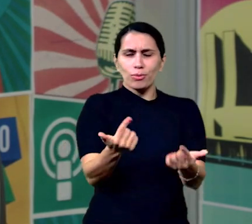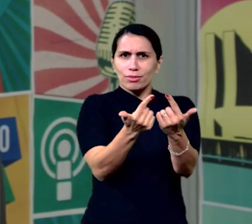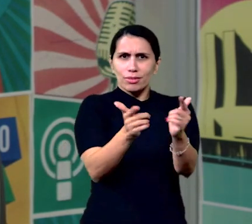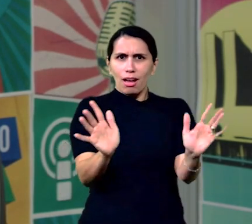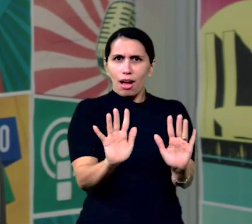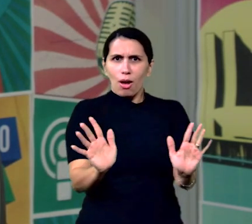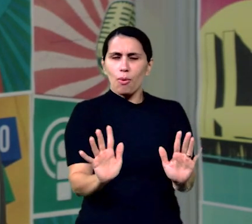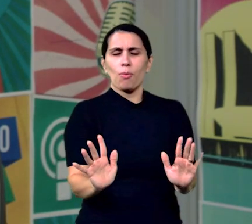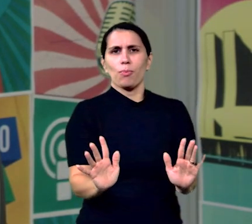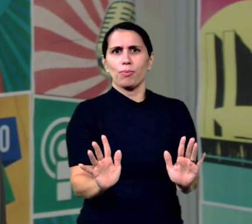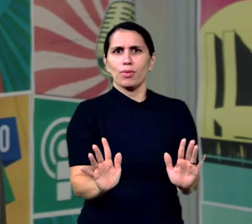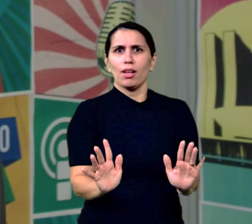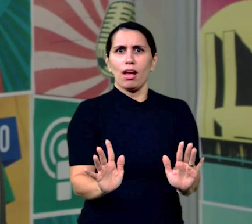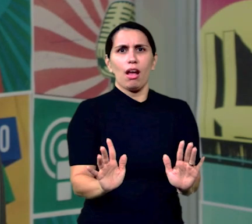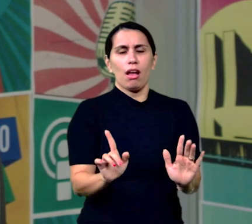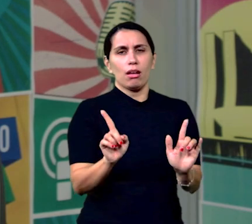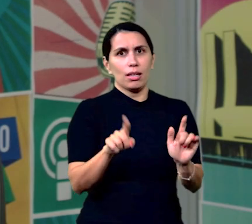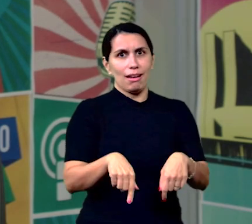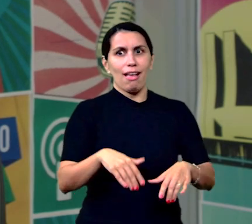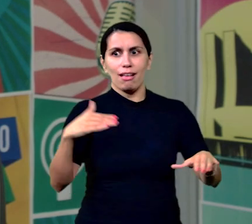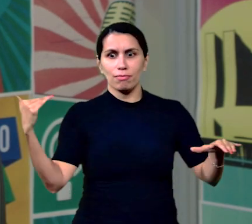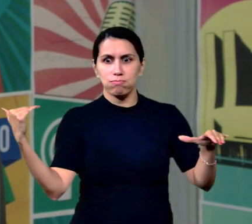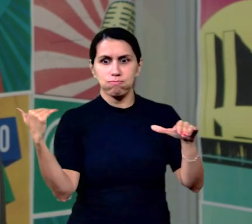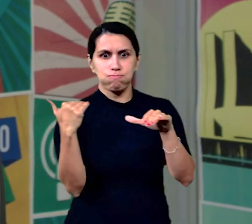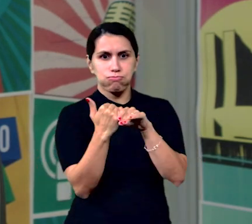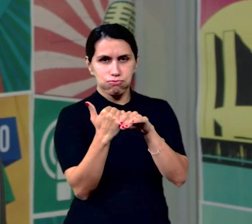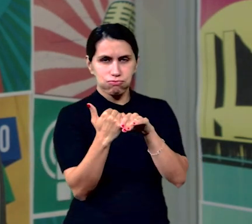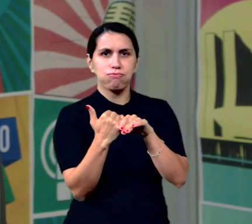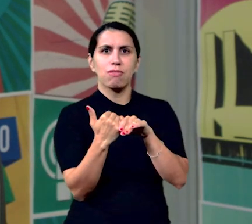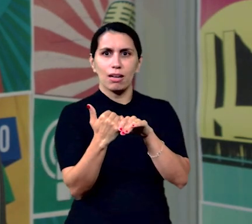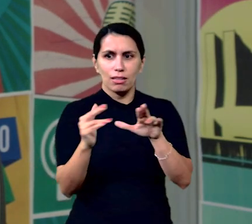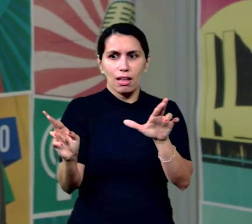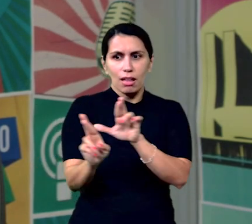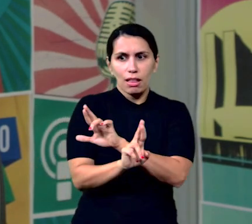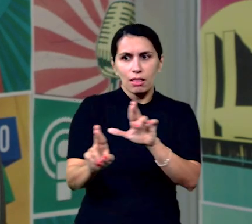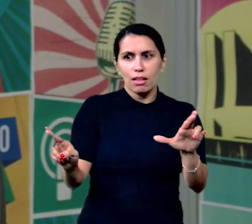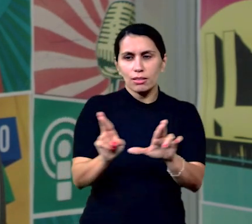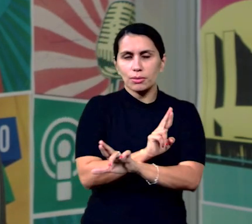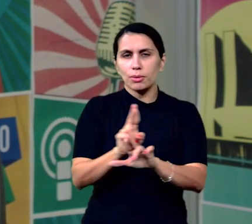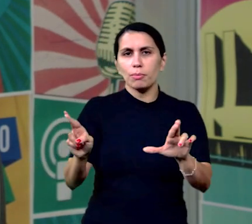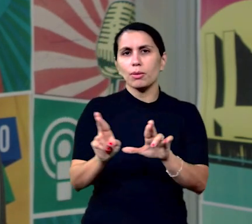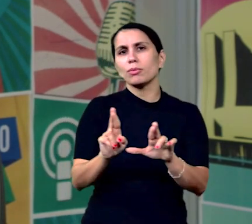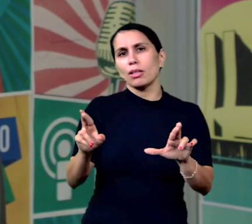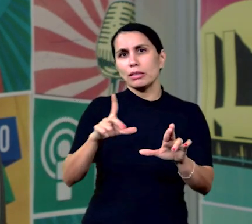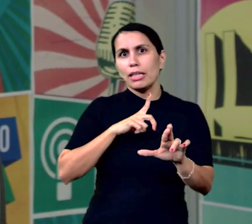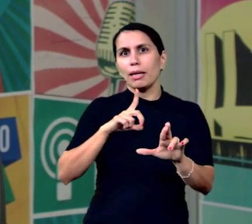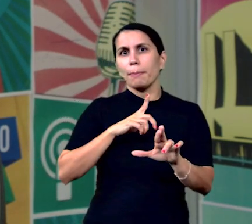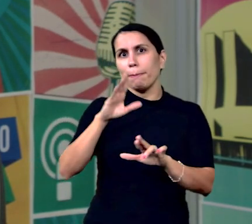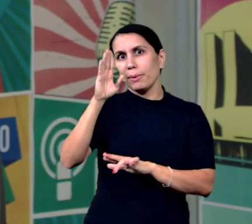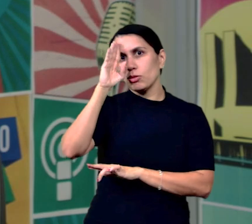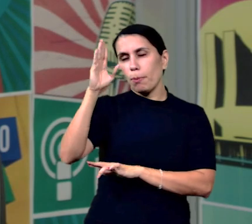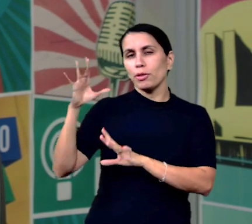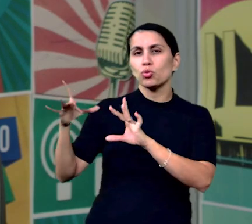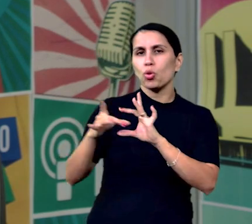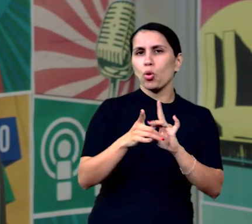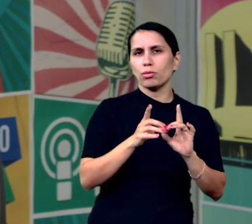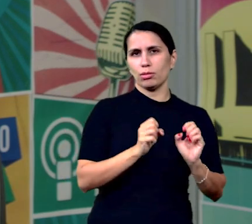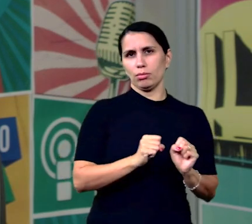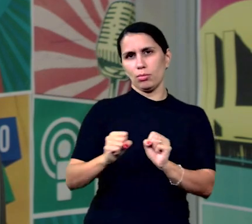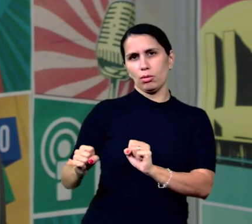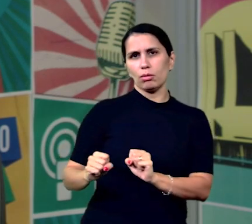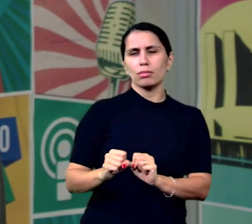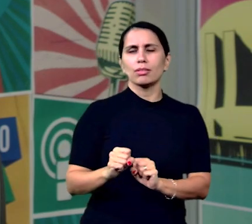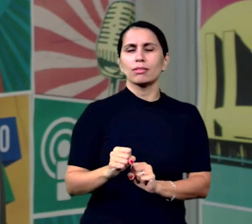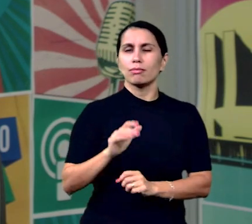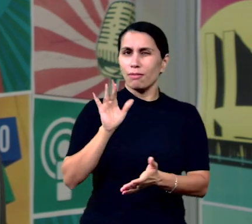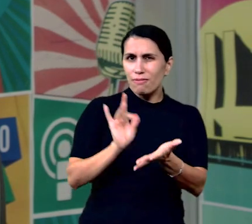é? Ele precisa ser sempre sobrepesado e ponderado nas relações, sobretudo quando tem relações de poder. E me preocupa muito,